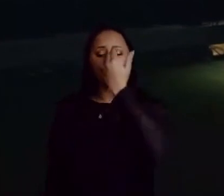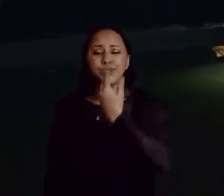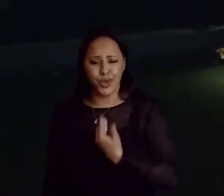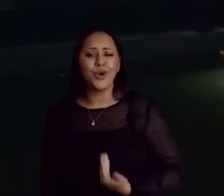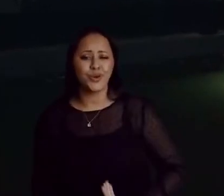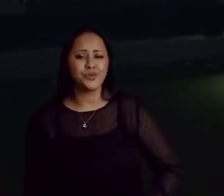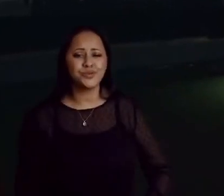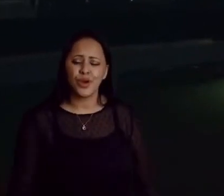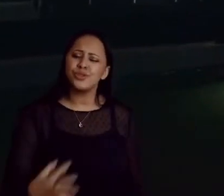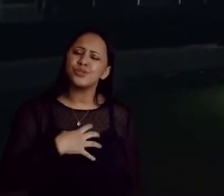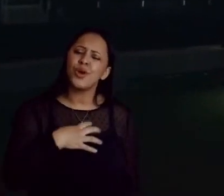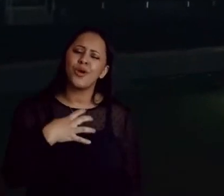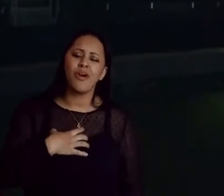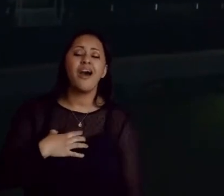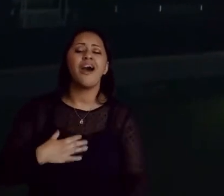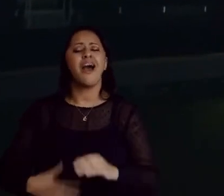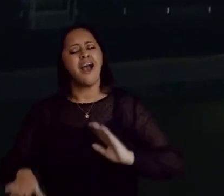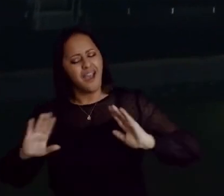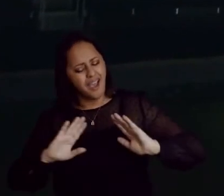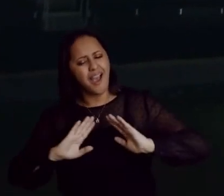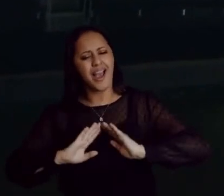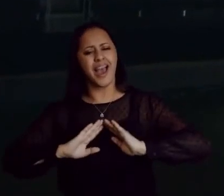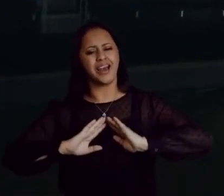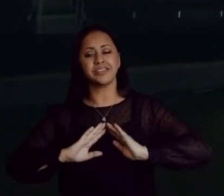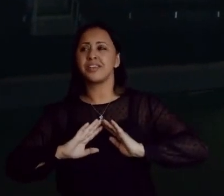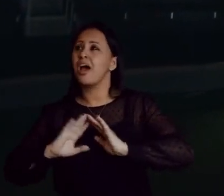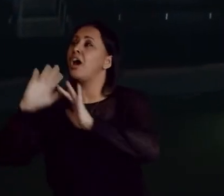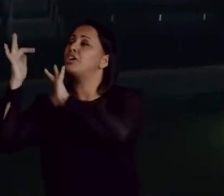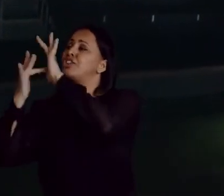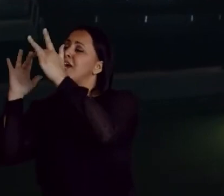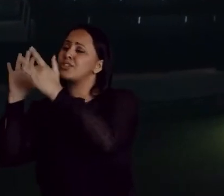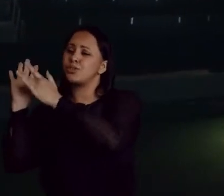Eu sou tua casa, tua